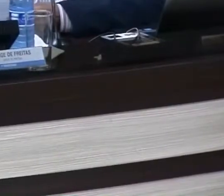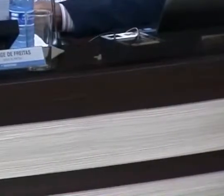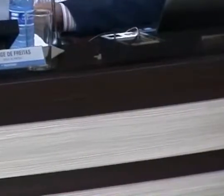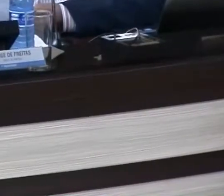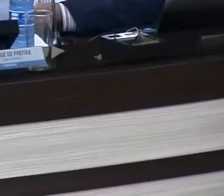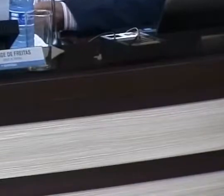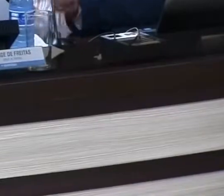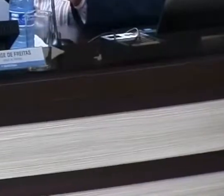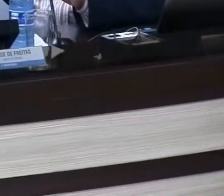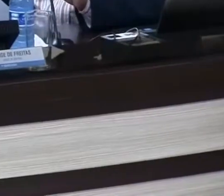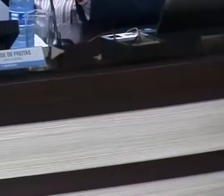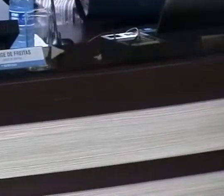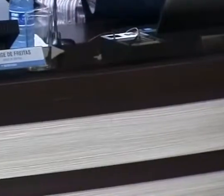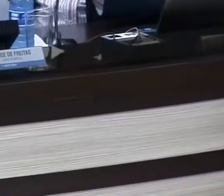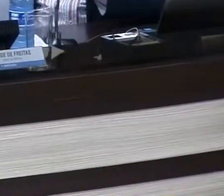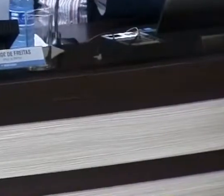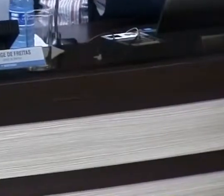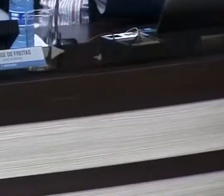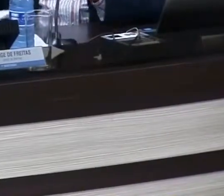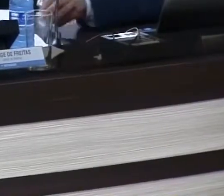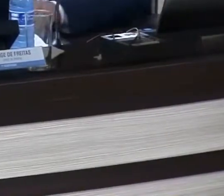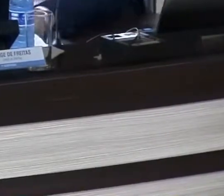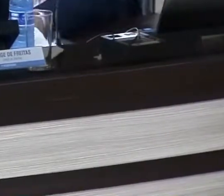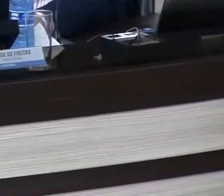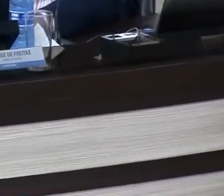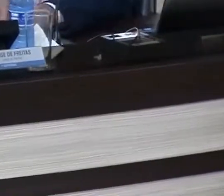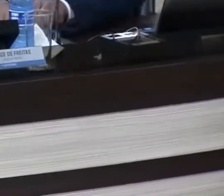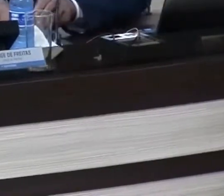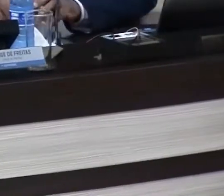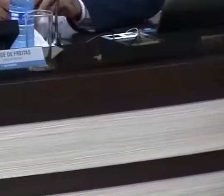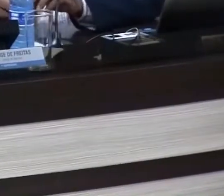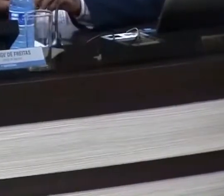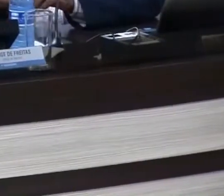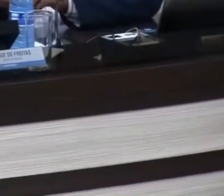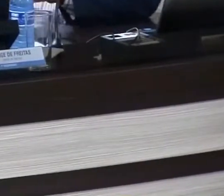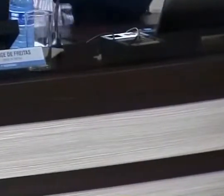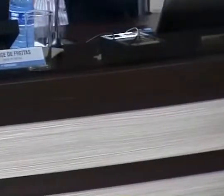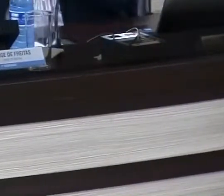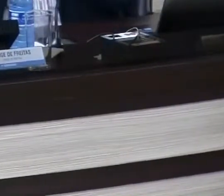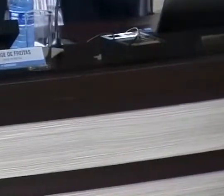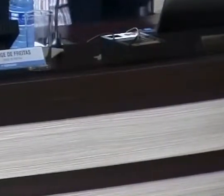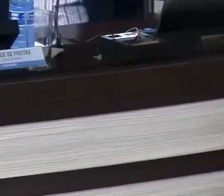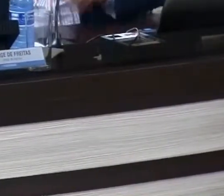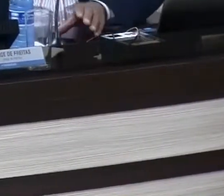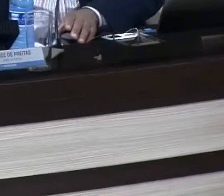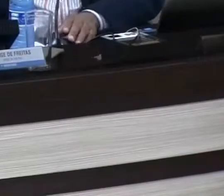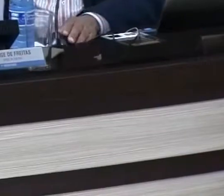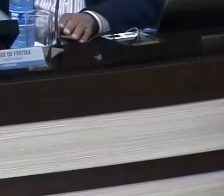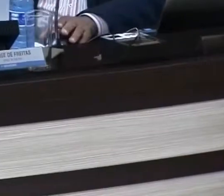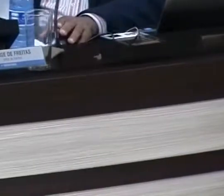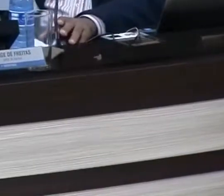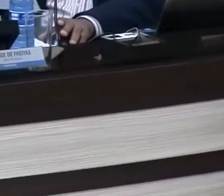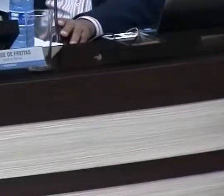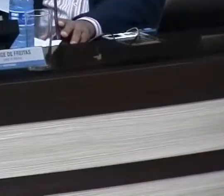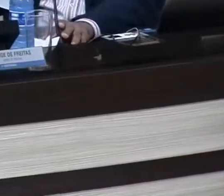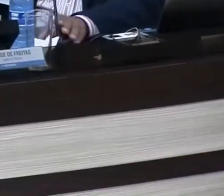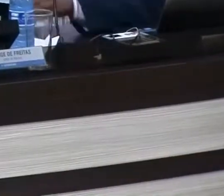presidente? Leitura do parecer, vereador, primeiro secretário Jorge de Freitas.